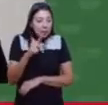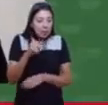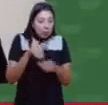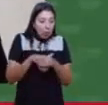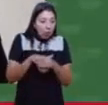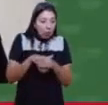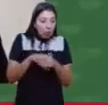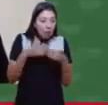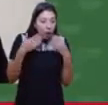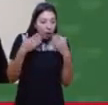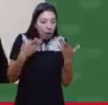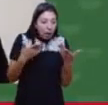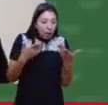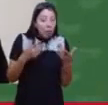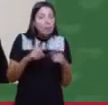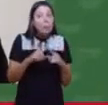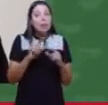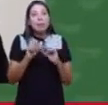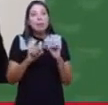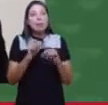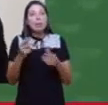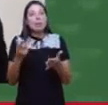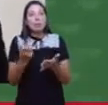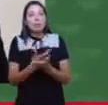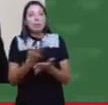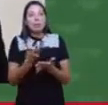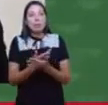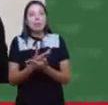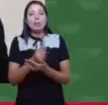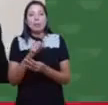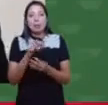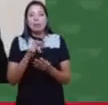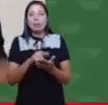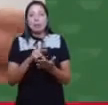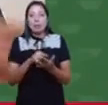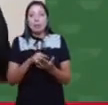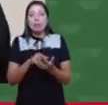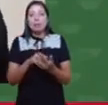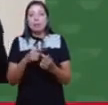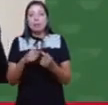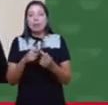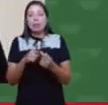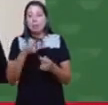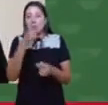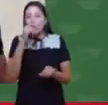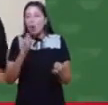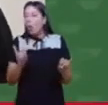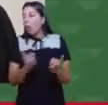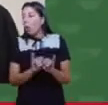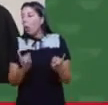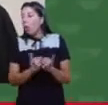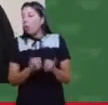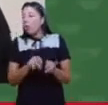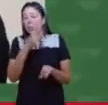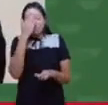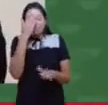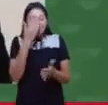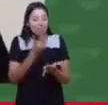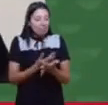voto, mas aí há um erro crasso, grave, por ignorância ou por má